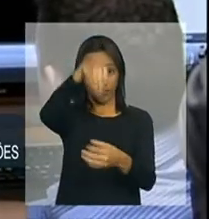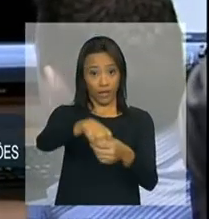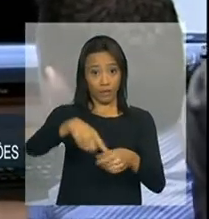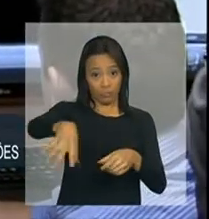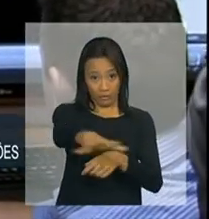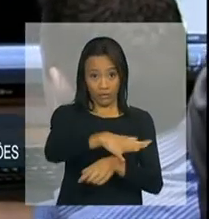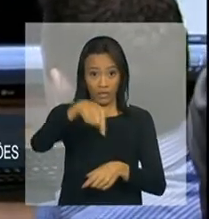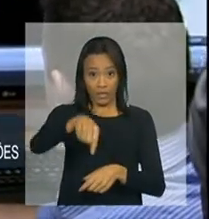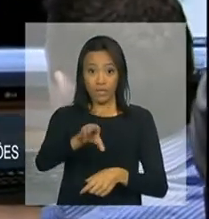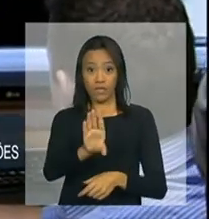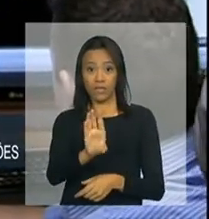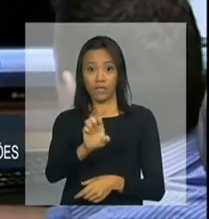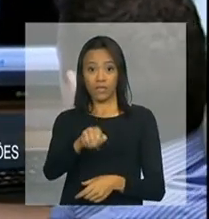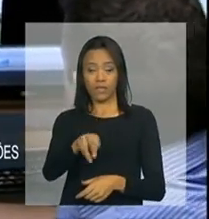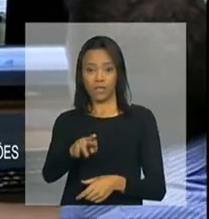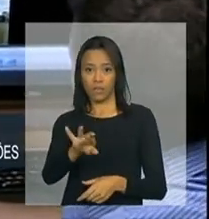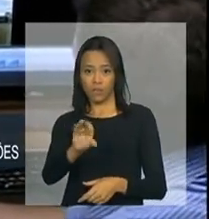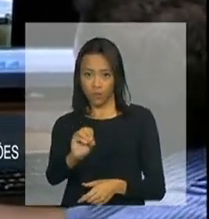e